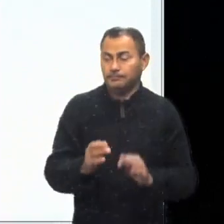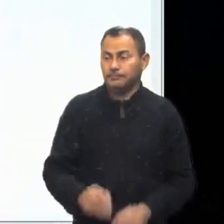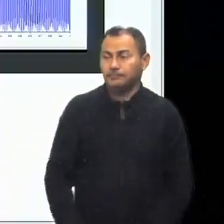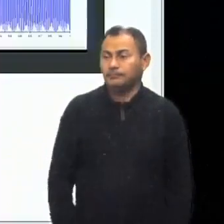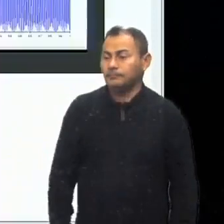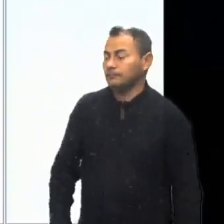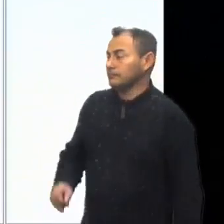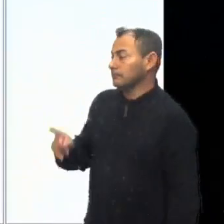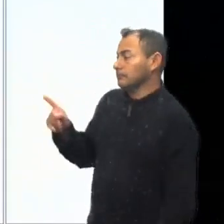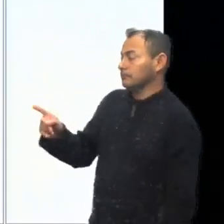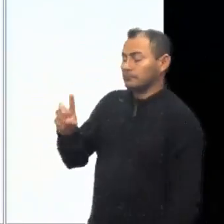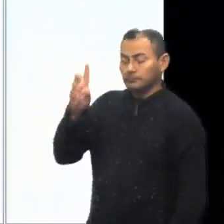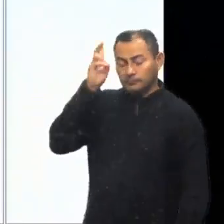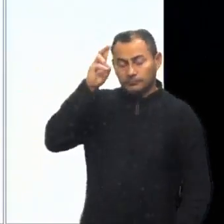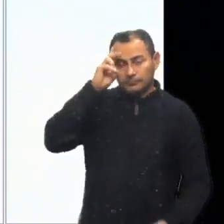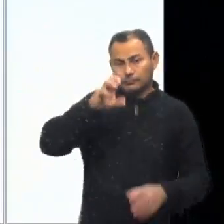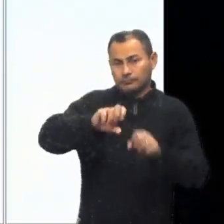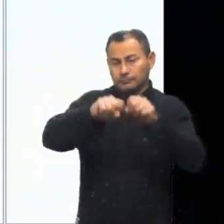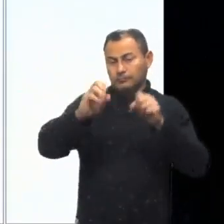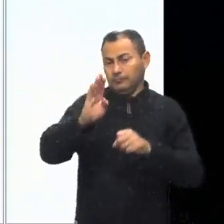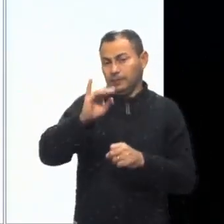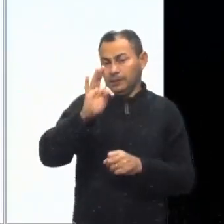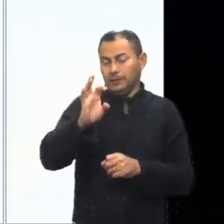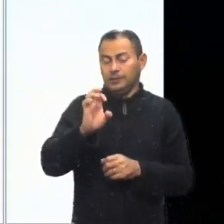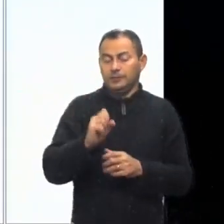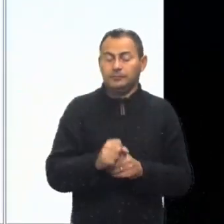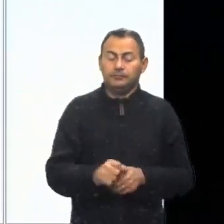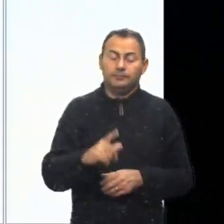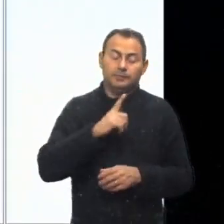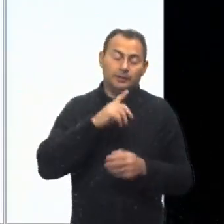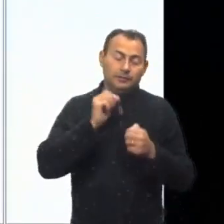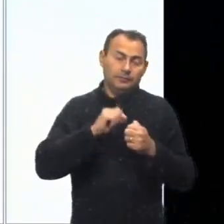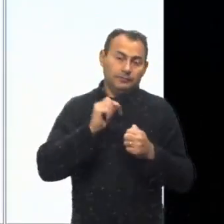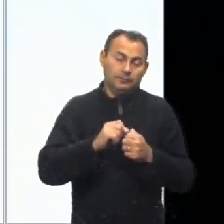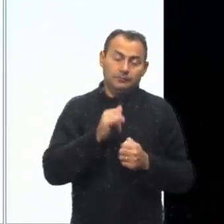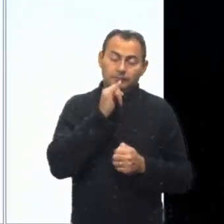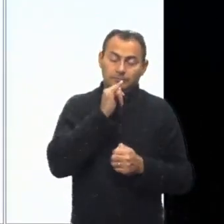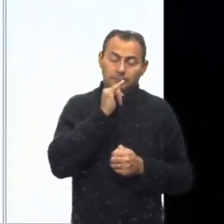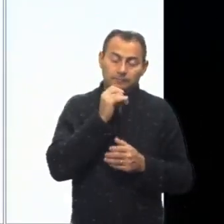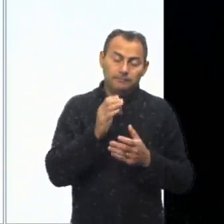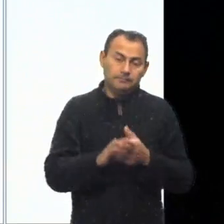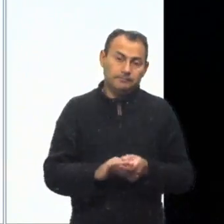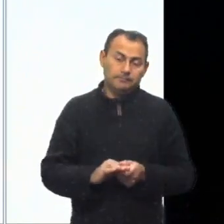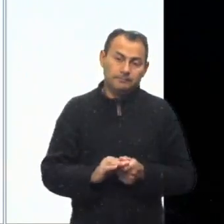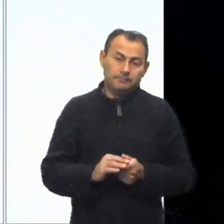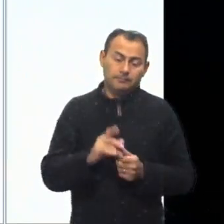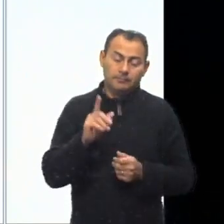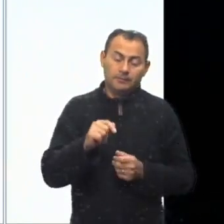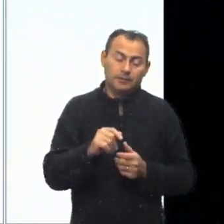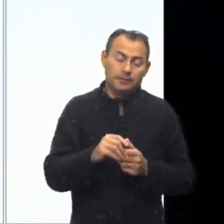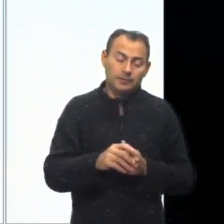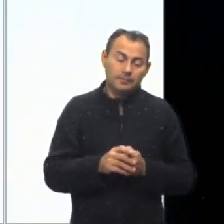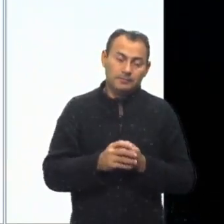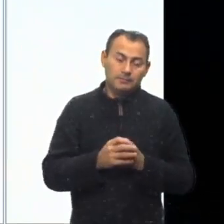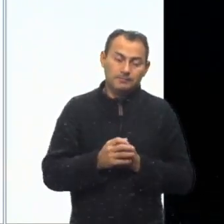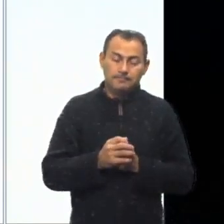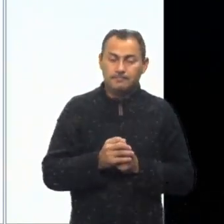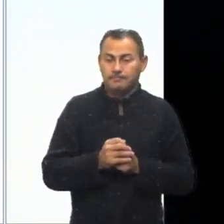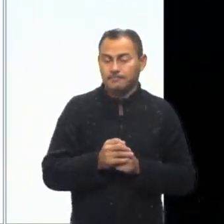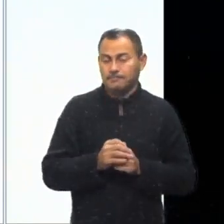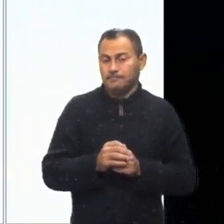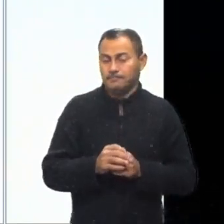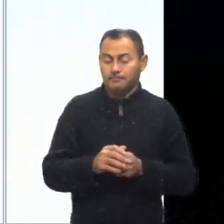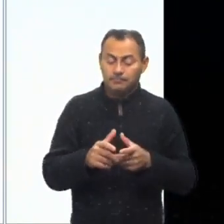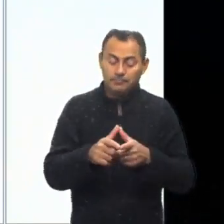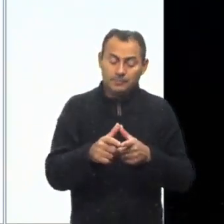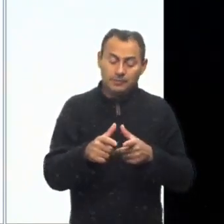Aqui você vai lembrar que a nossa sequência de bits que eu tinha feito, por exemplo, é